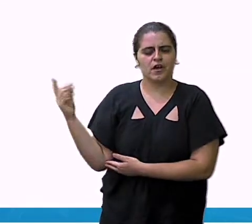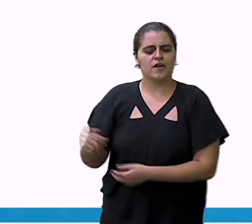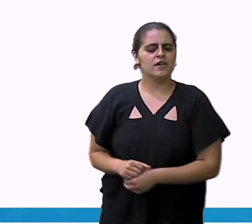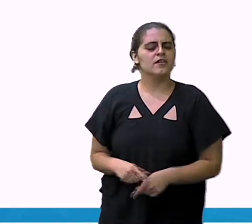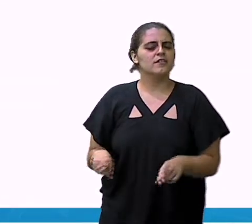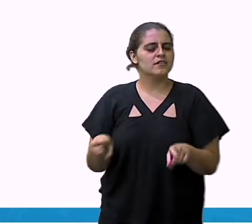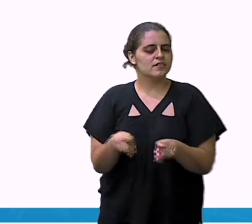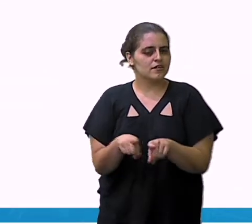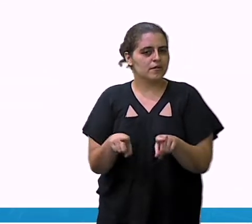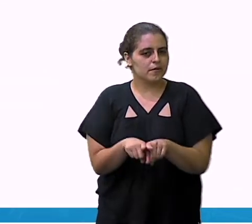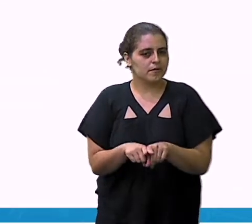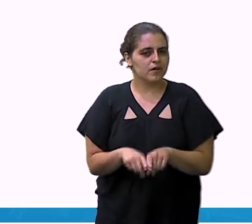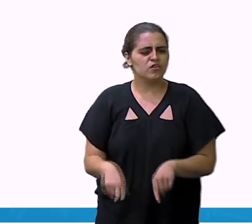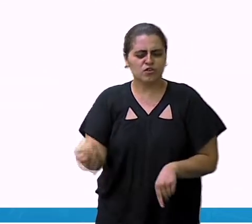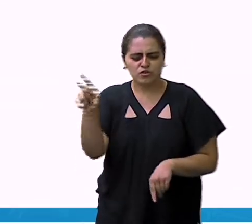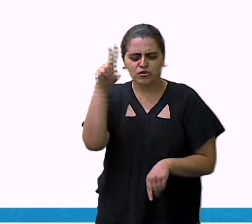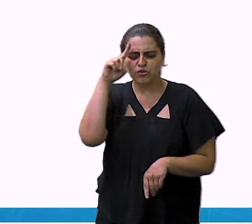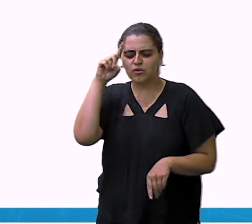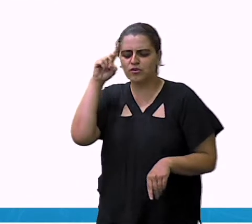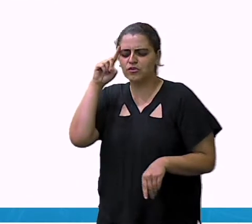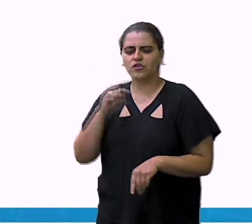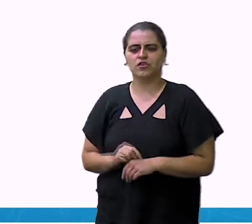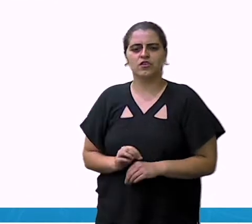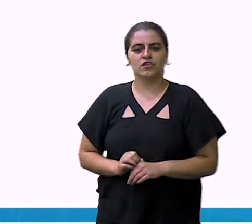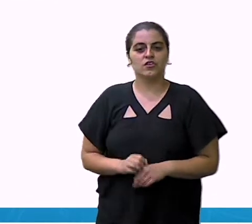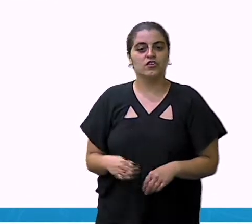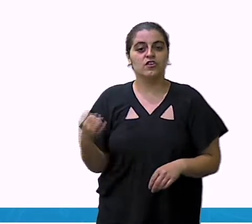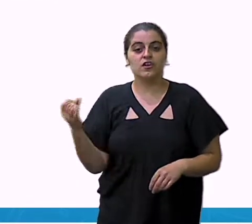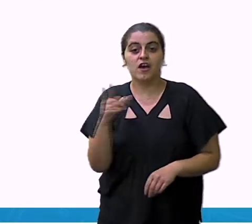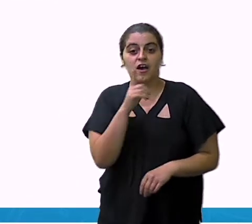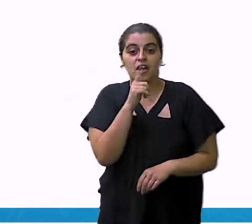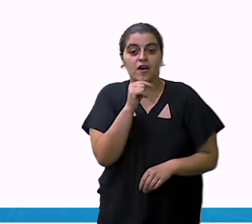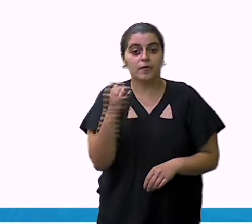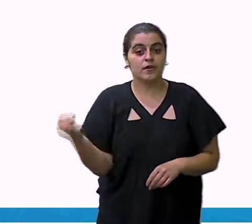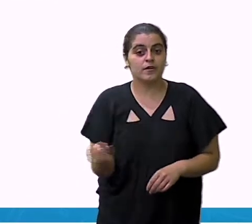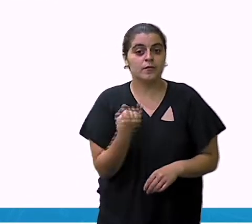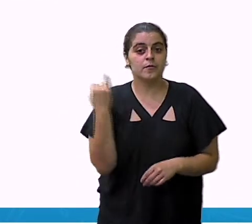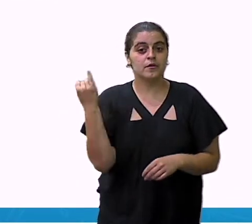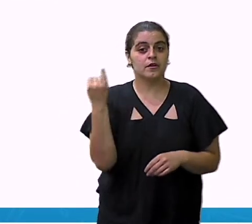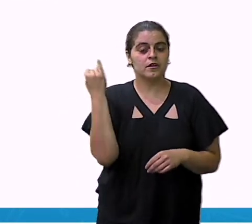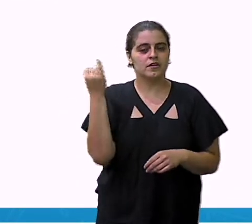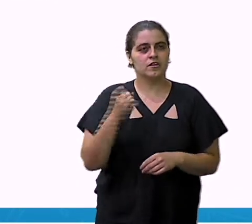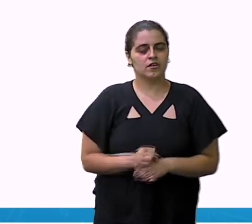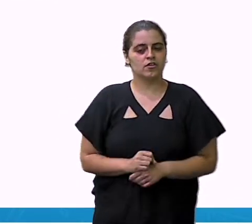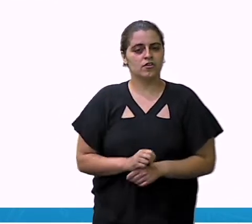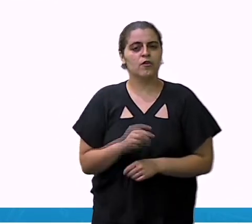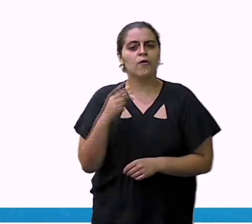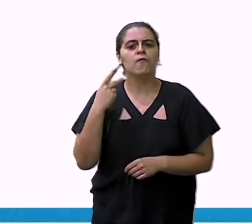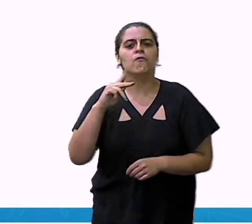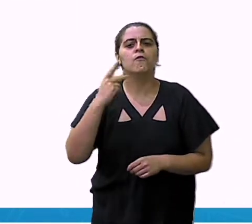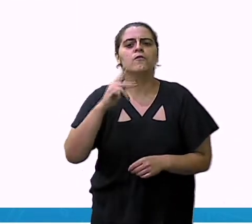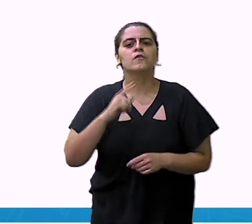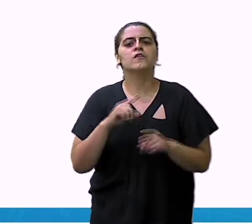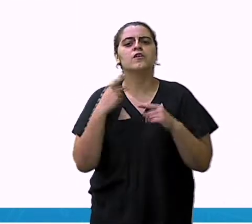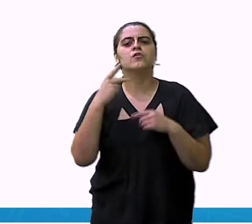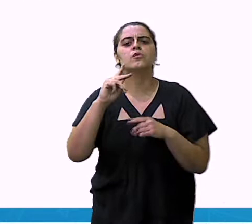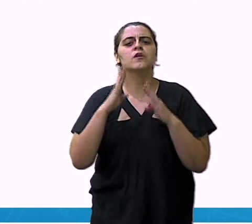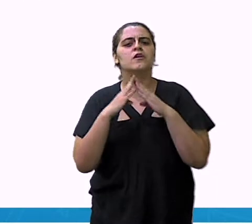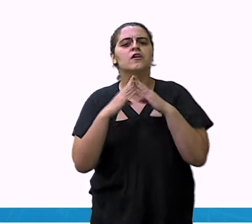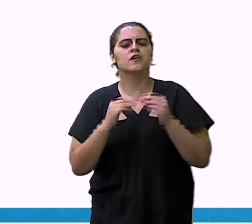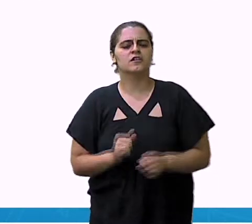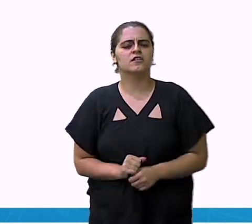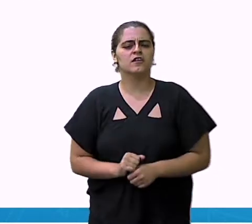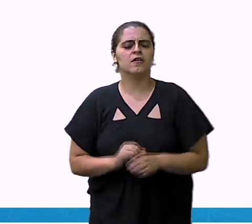A água ela é importante para as atividades domésticas. Você não faz uso da água para lavar os